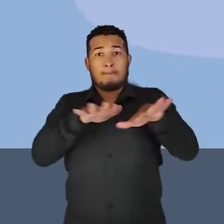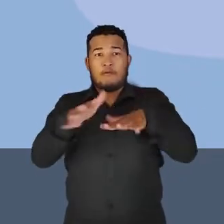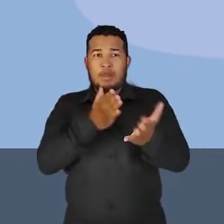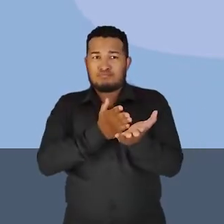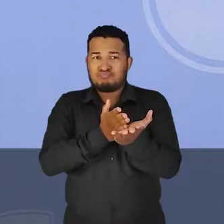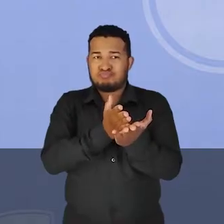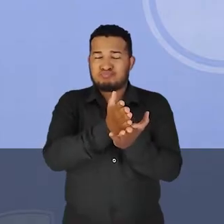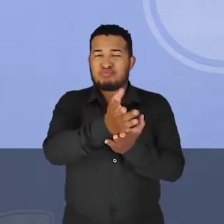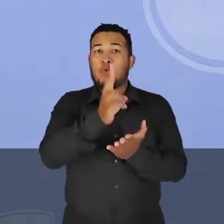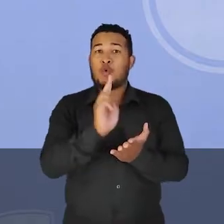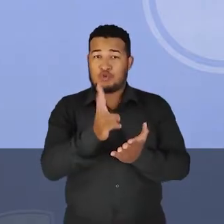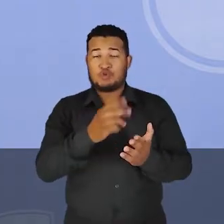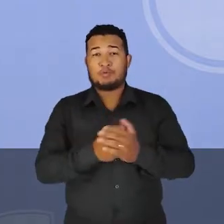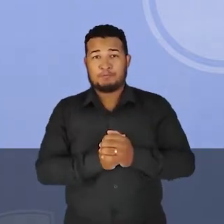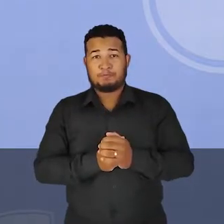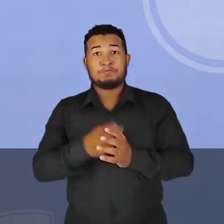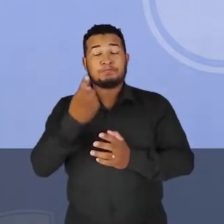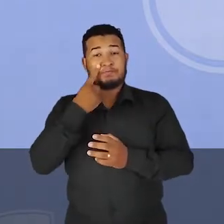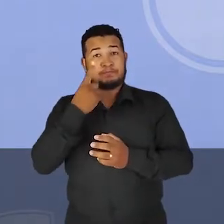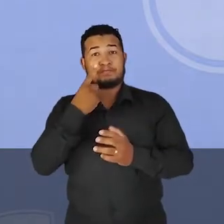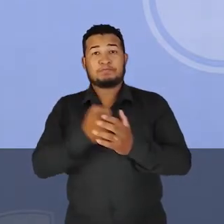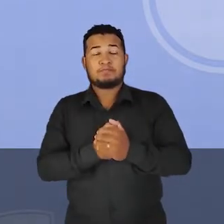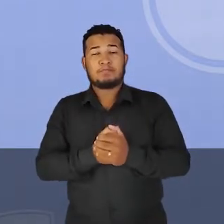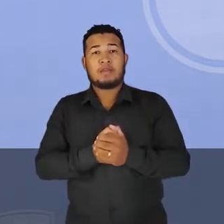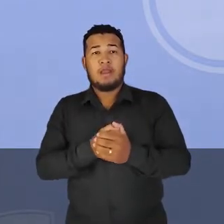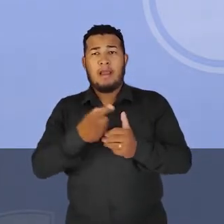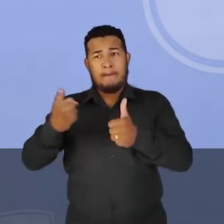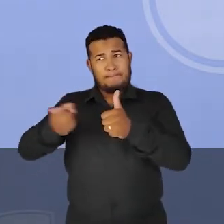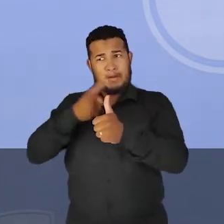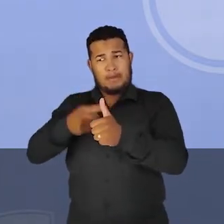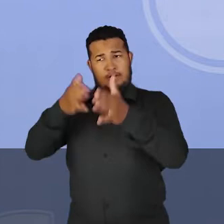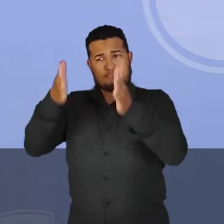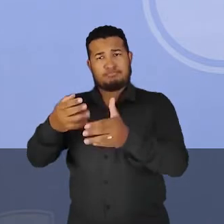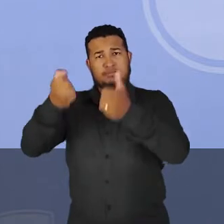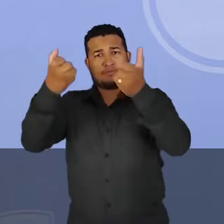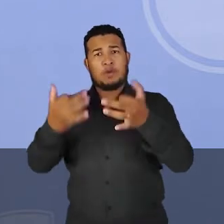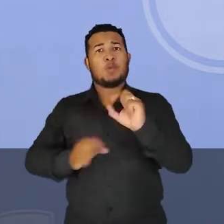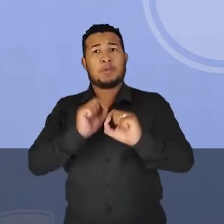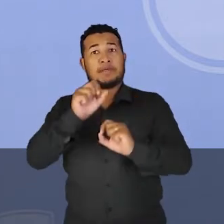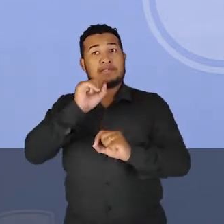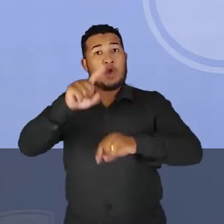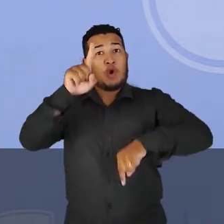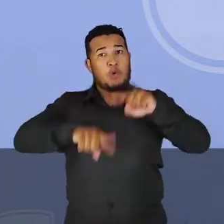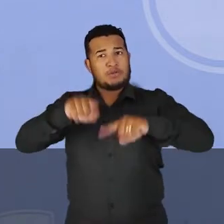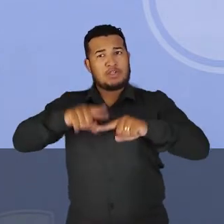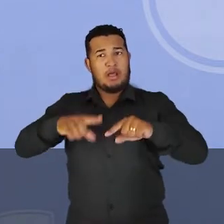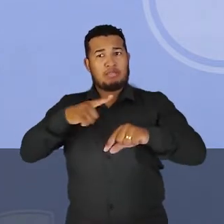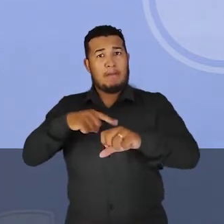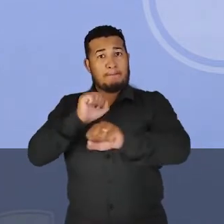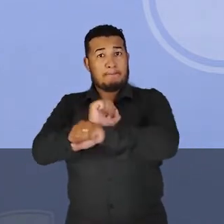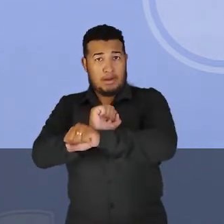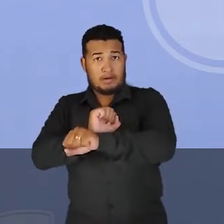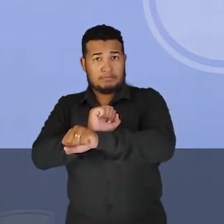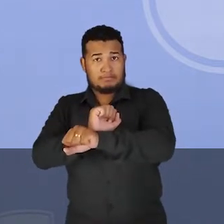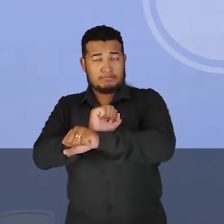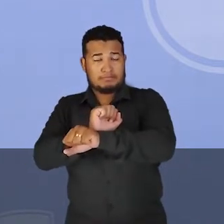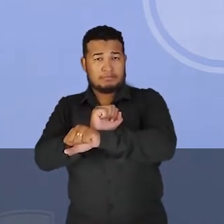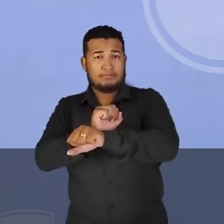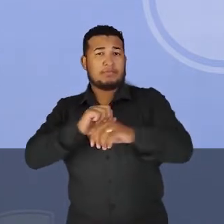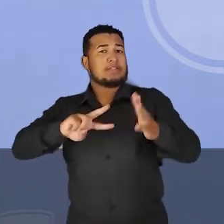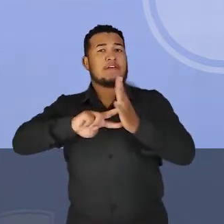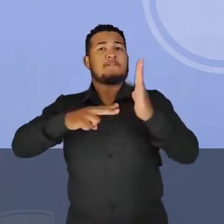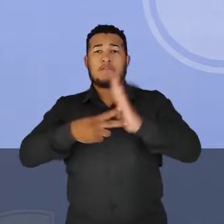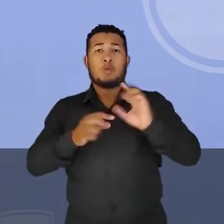constante. Venha para mim. A primeira parte está dizendo que se um objeto está parado, ele